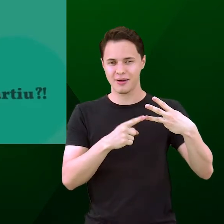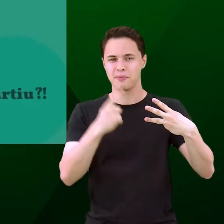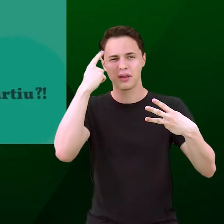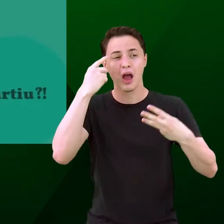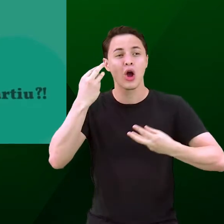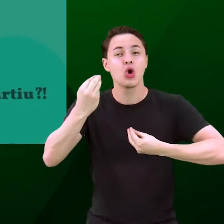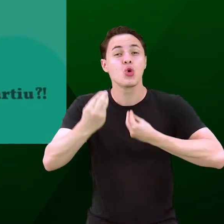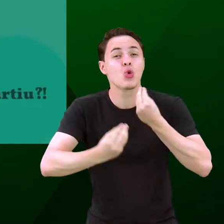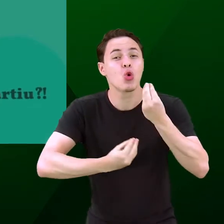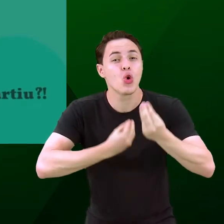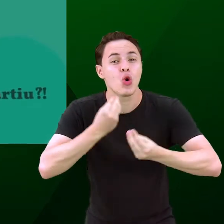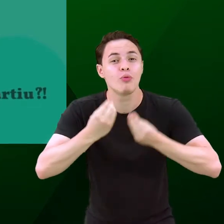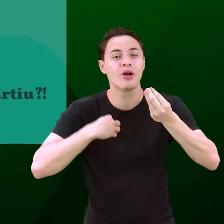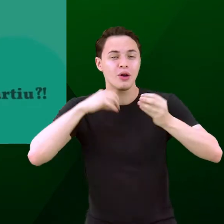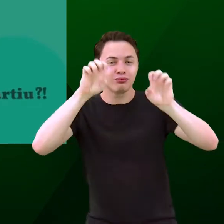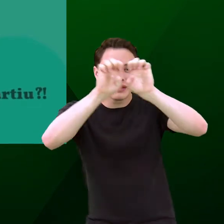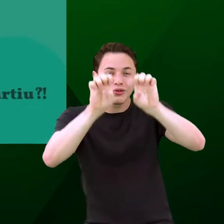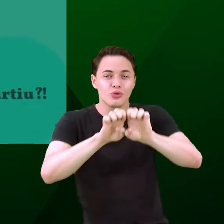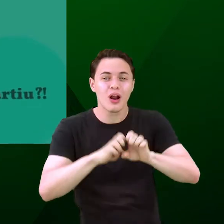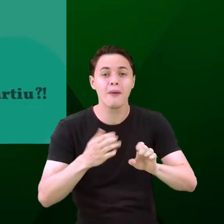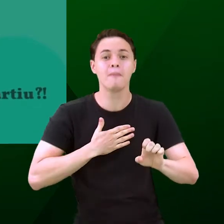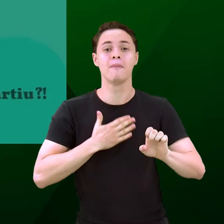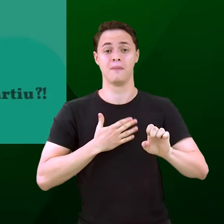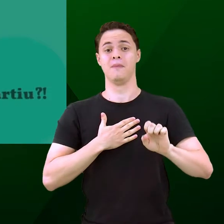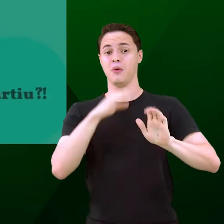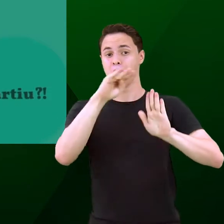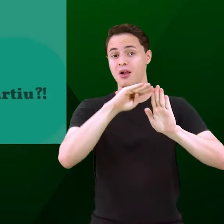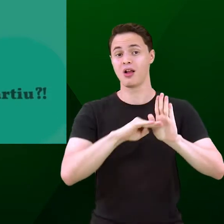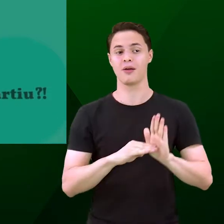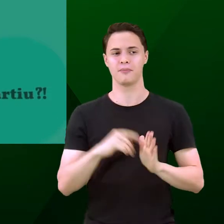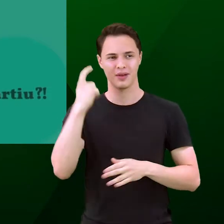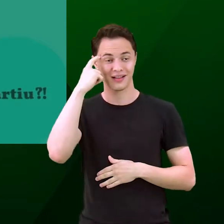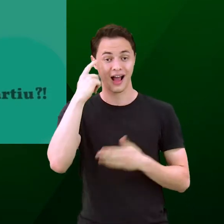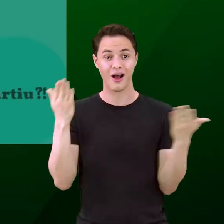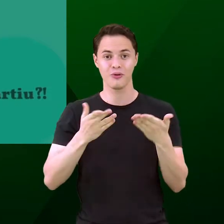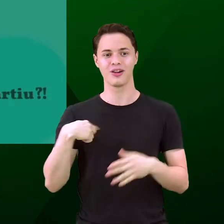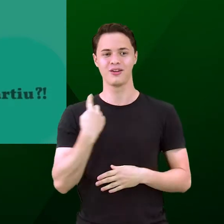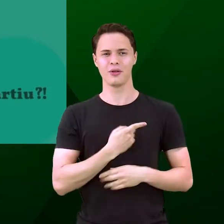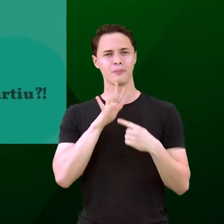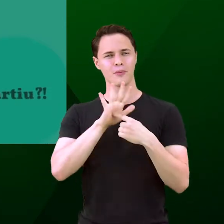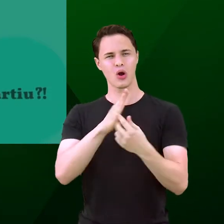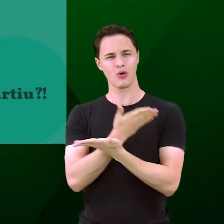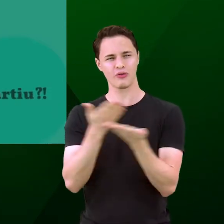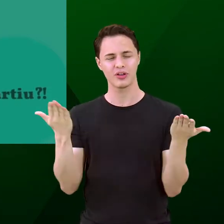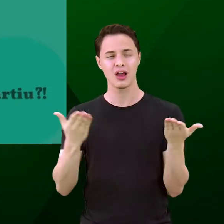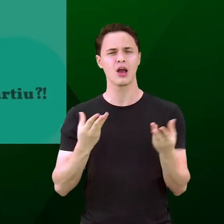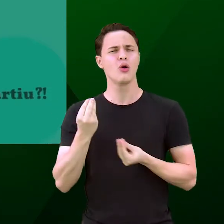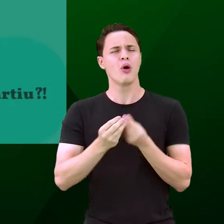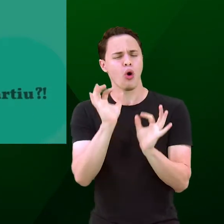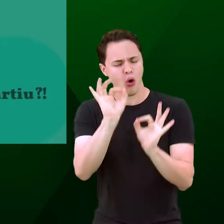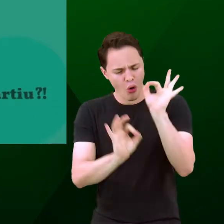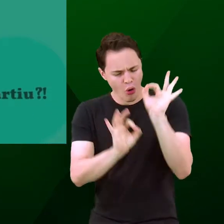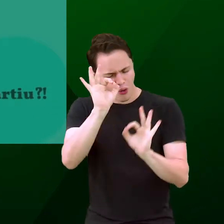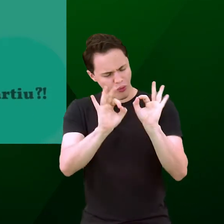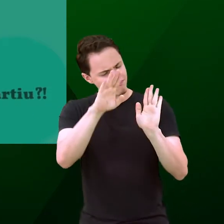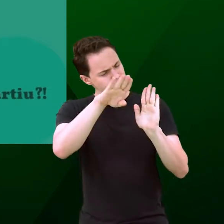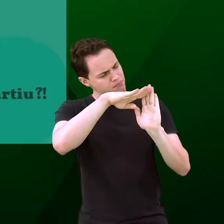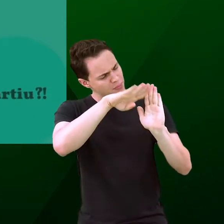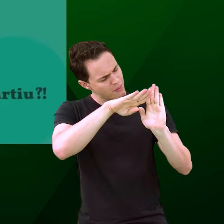Eu preciso me conhecer, pessoal. Eu preciso saber quais são as condições atuais que eu estou